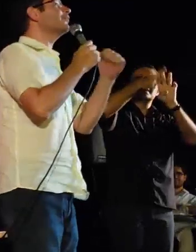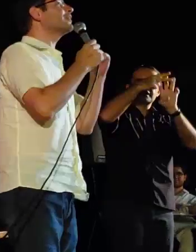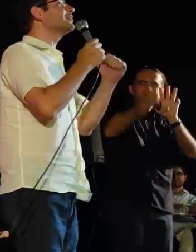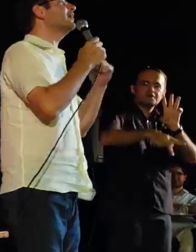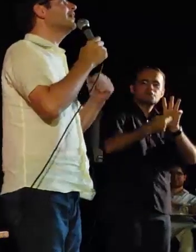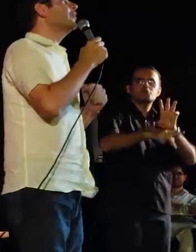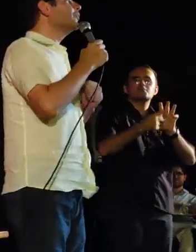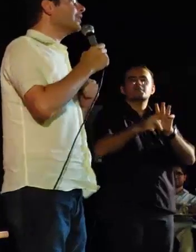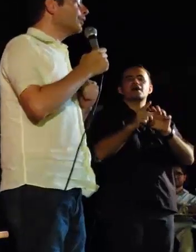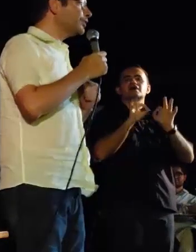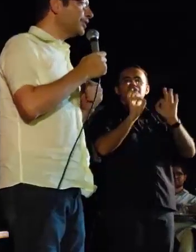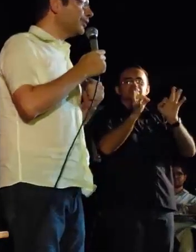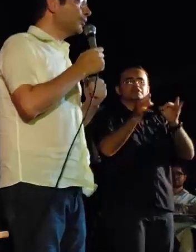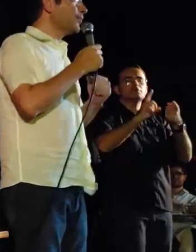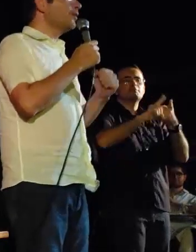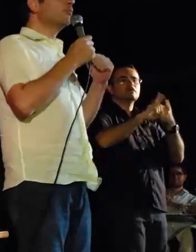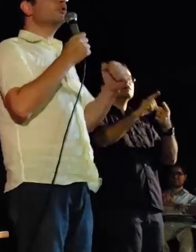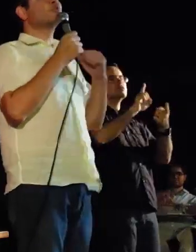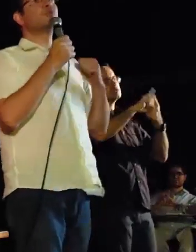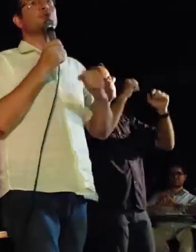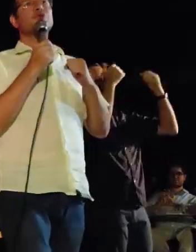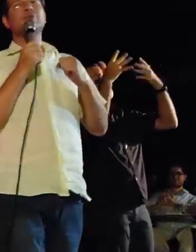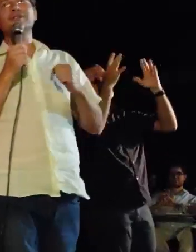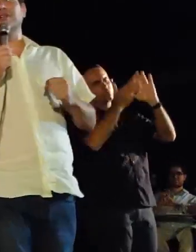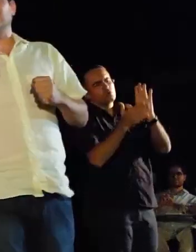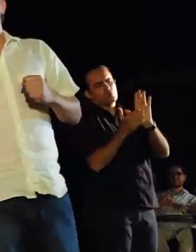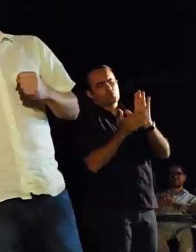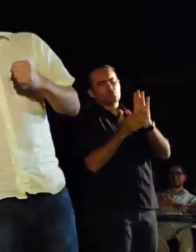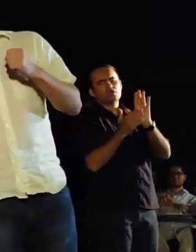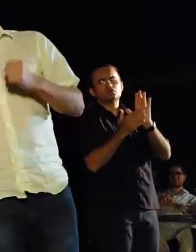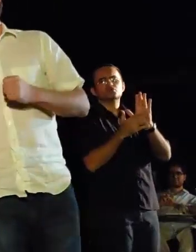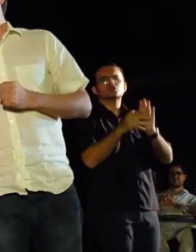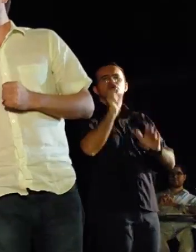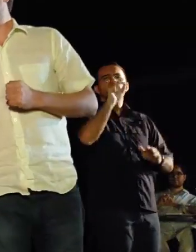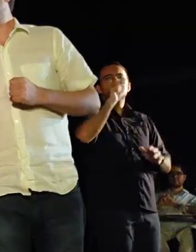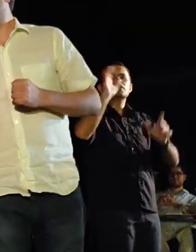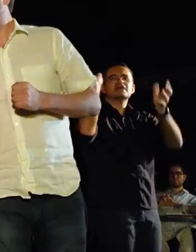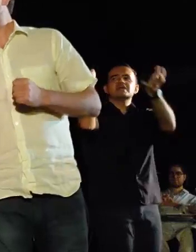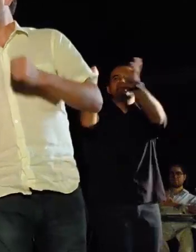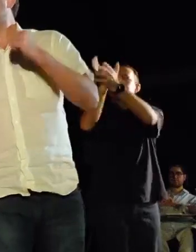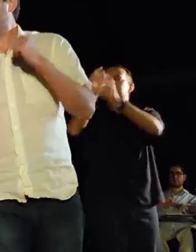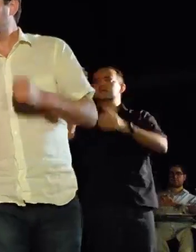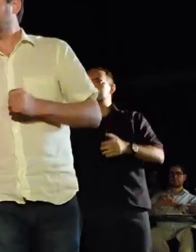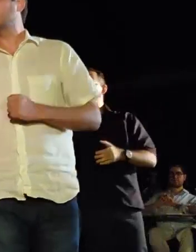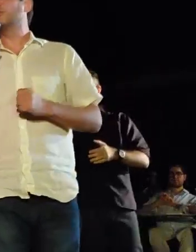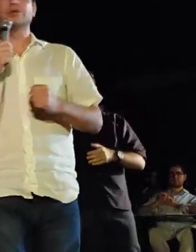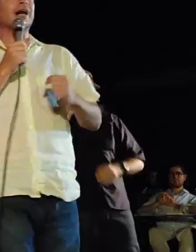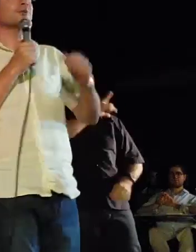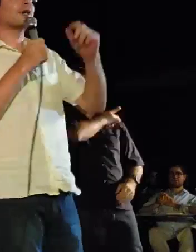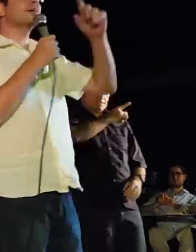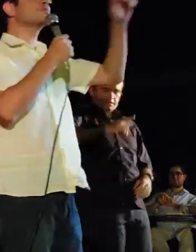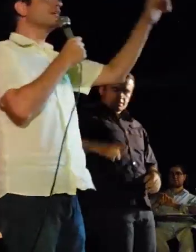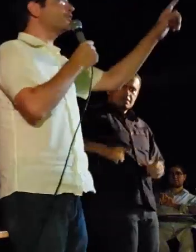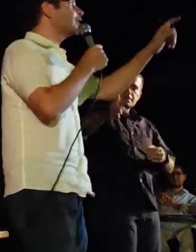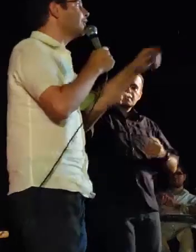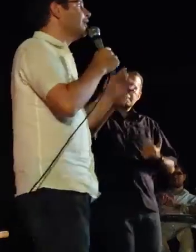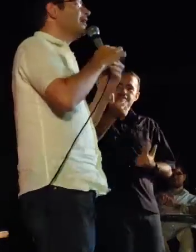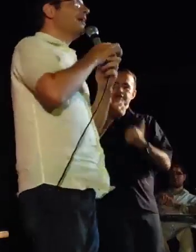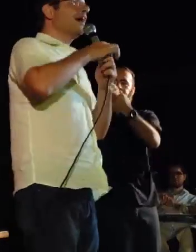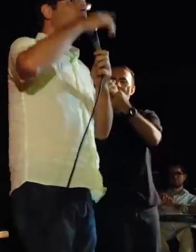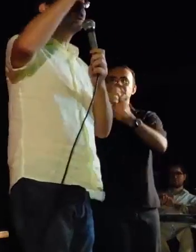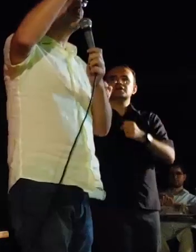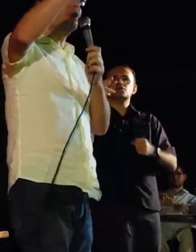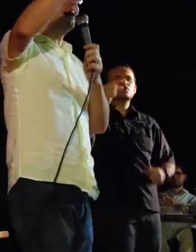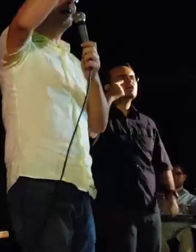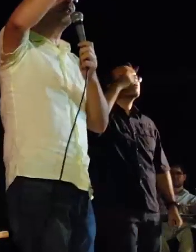eu queria fazer um elogio muito especial à nossa equipe do mandato, a toda a equipe do mandato. Aqui vocês viram